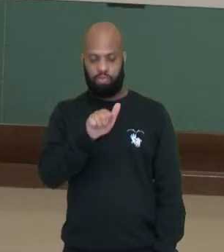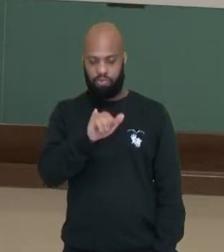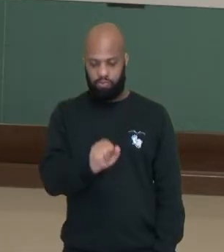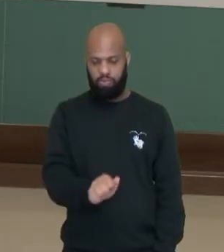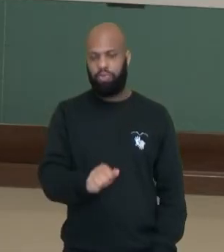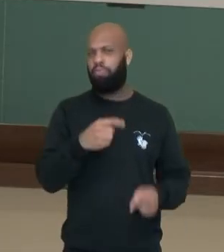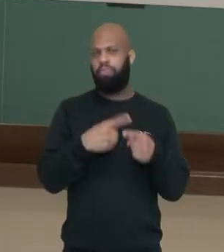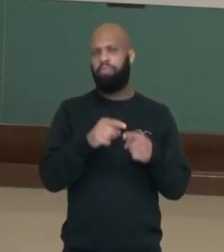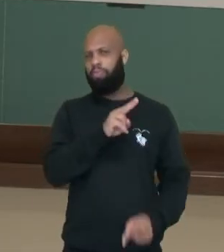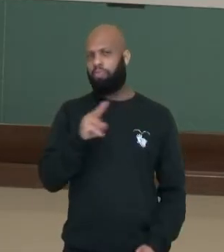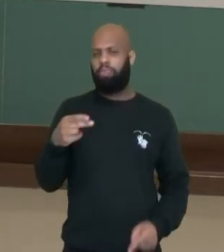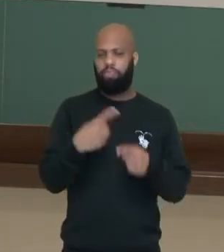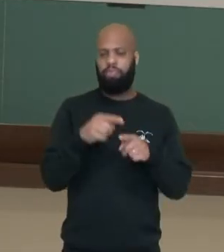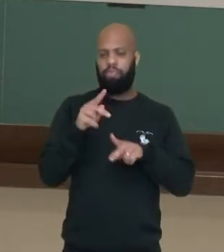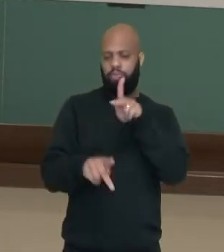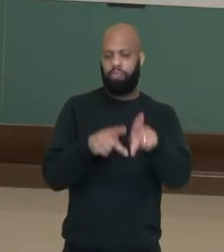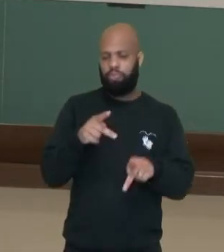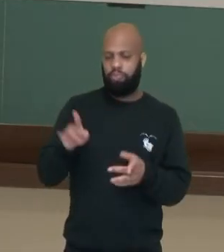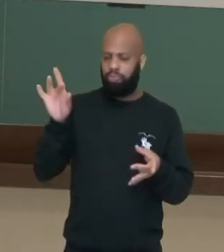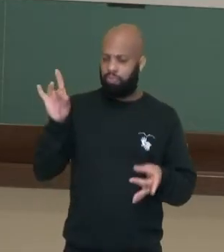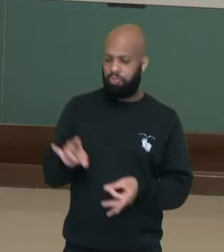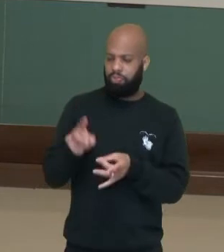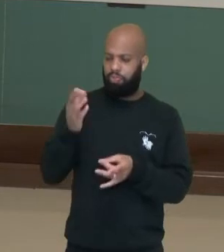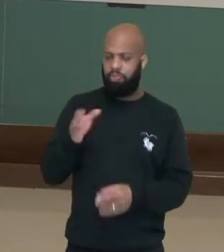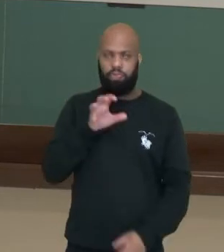nativos daquela região específica,